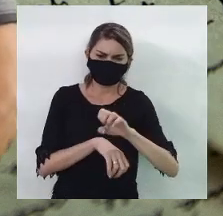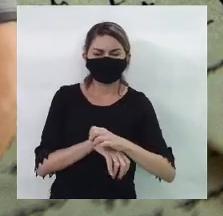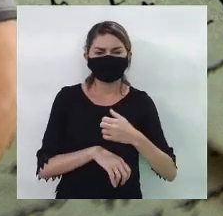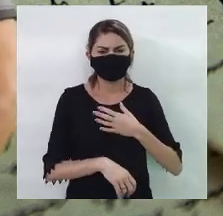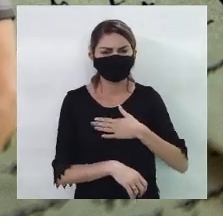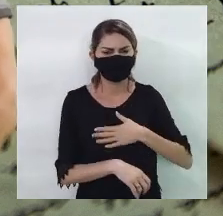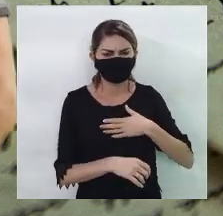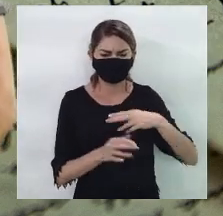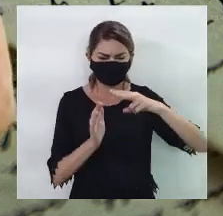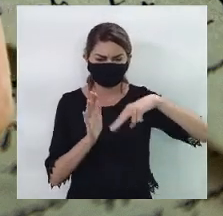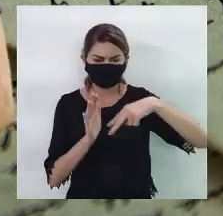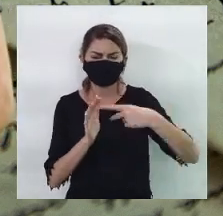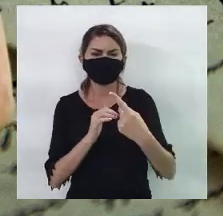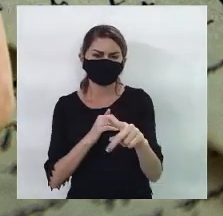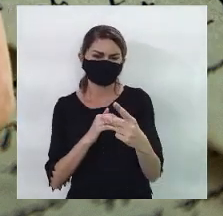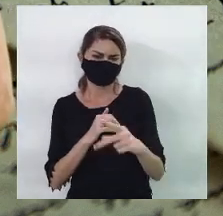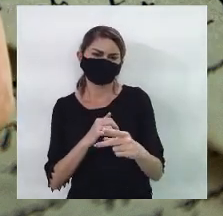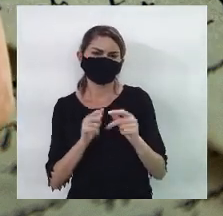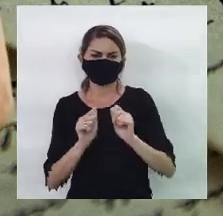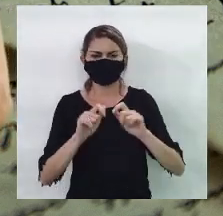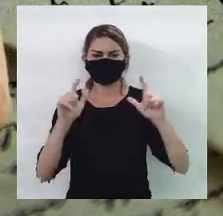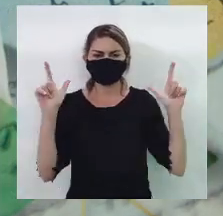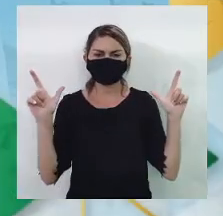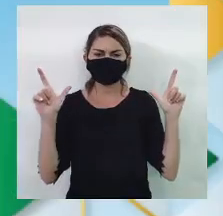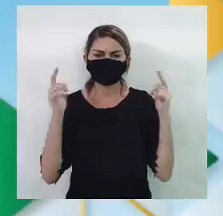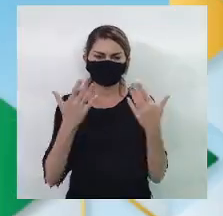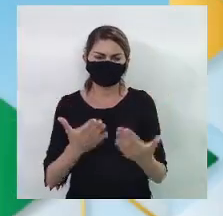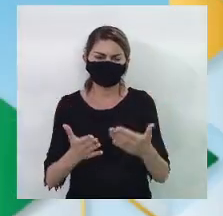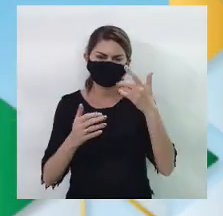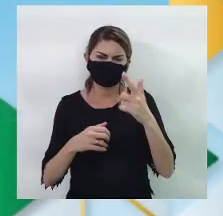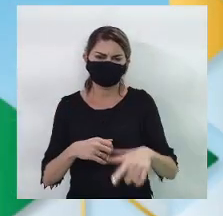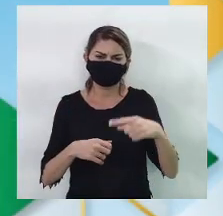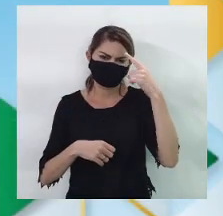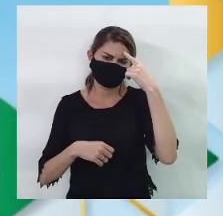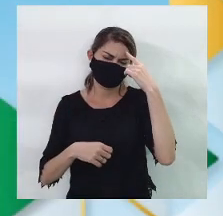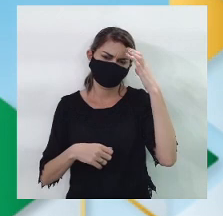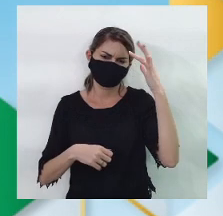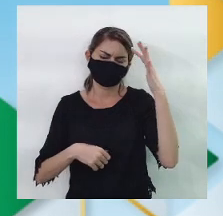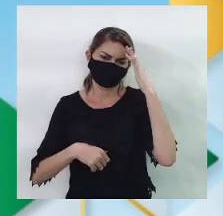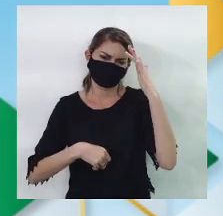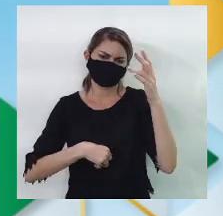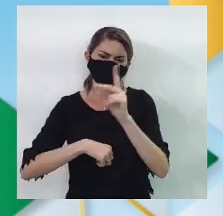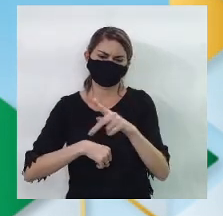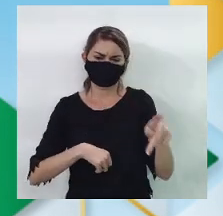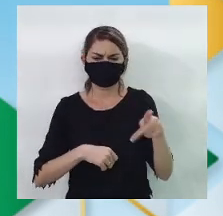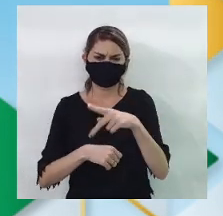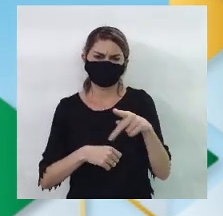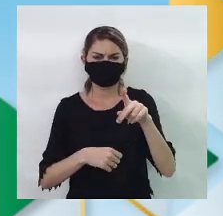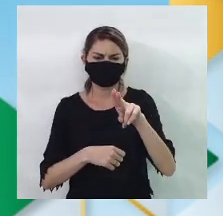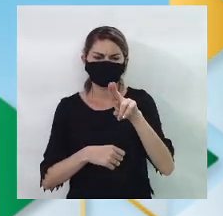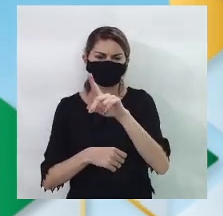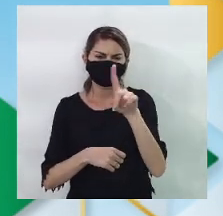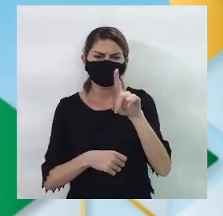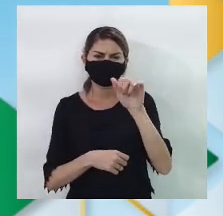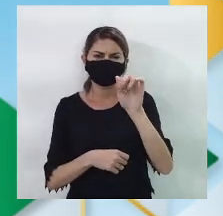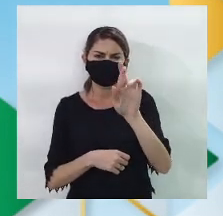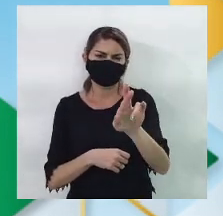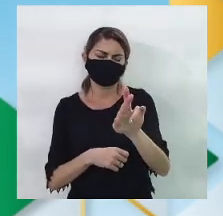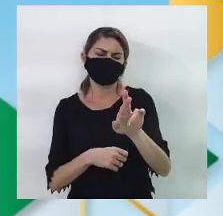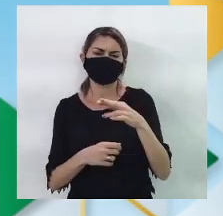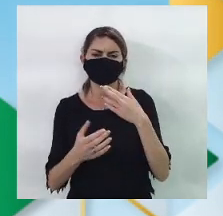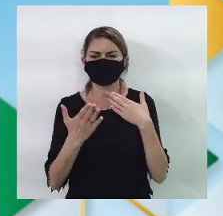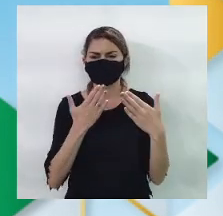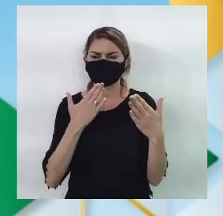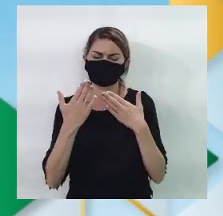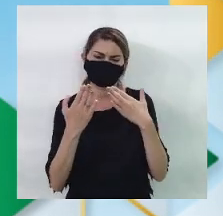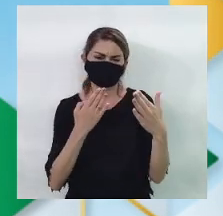gostaria de ler para vocês, na tela aqui, mais um pensamento da professora Luzilar. E a gente vai debater um